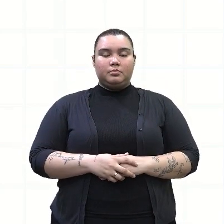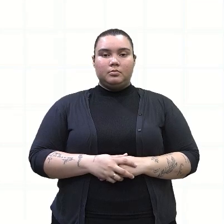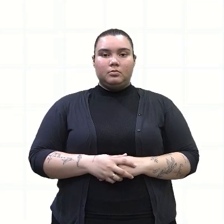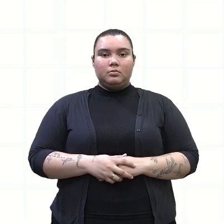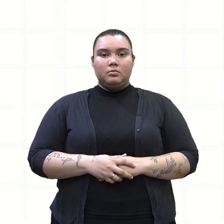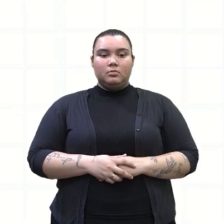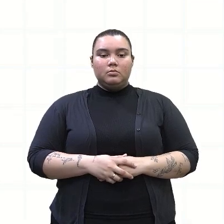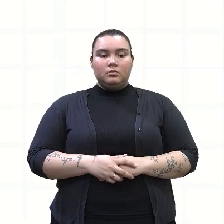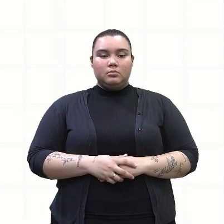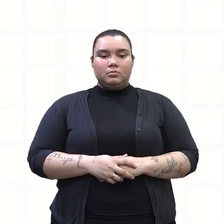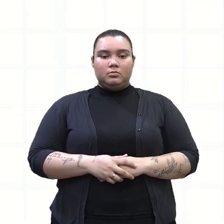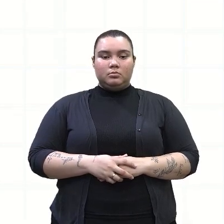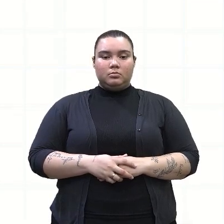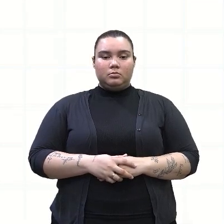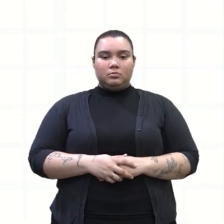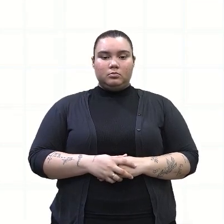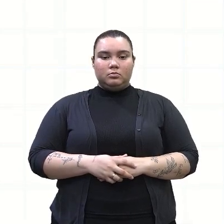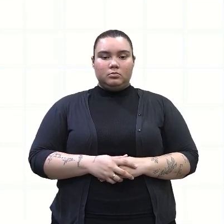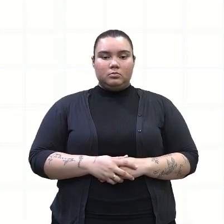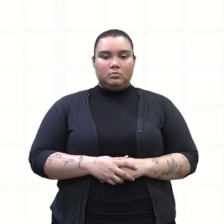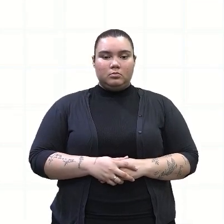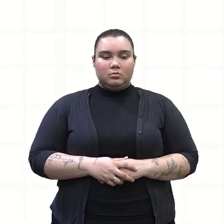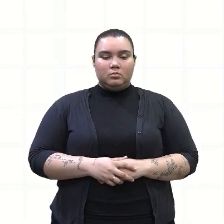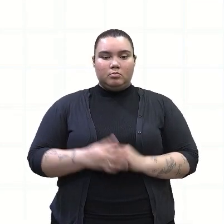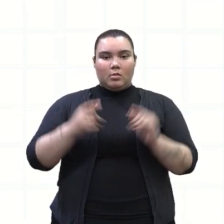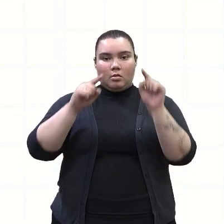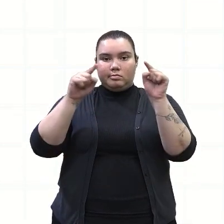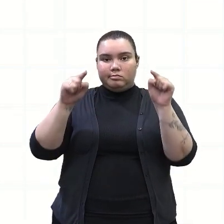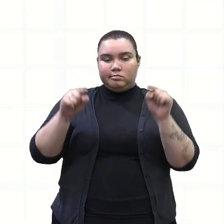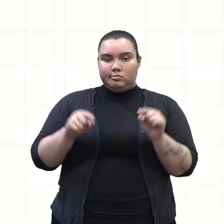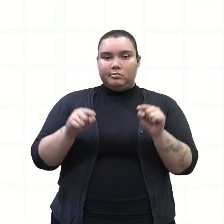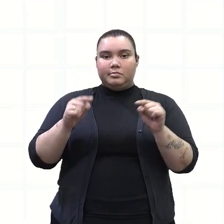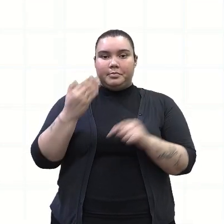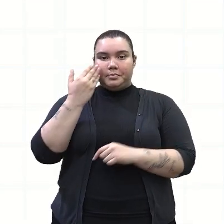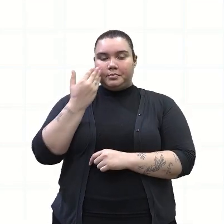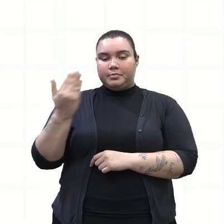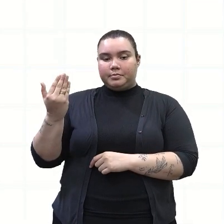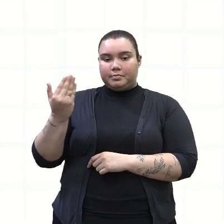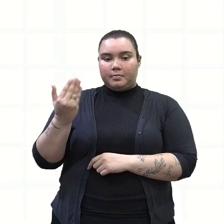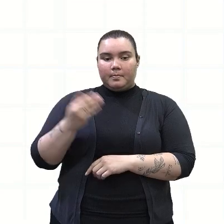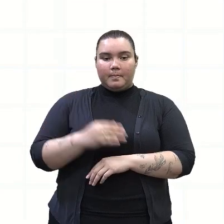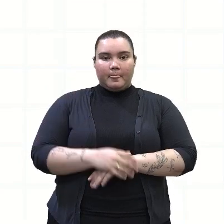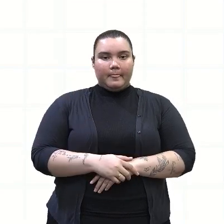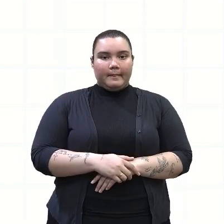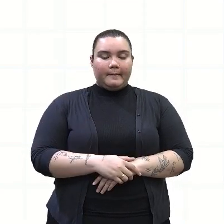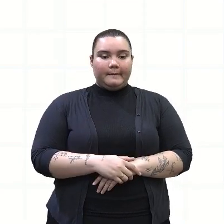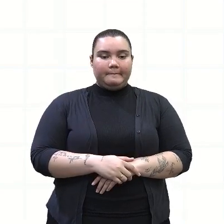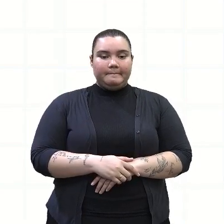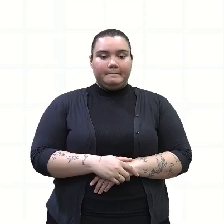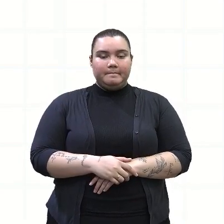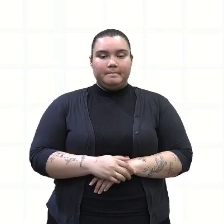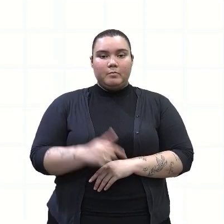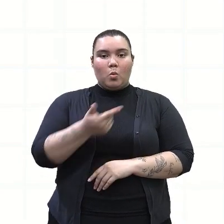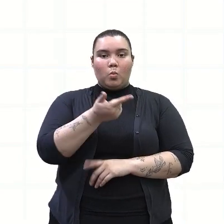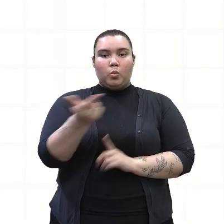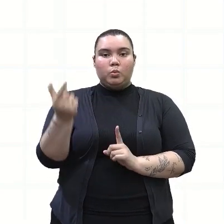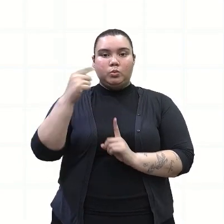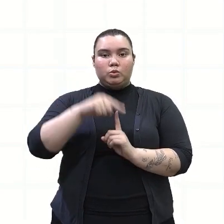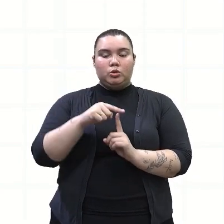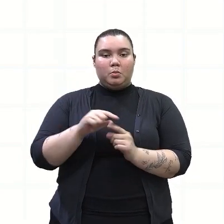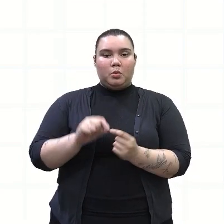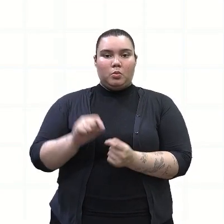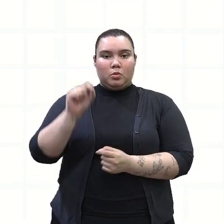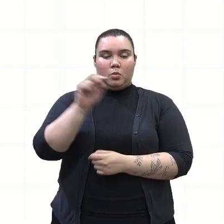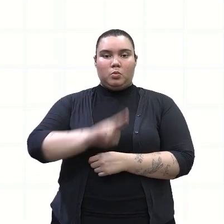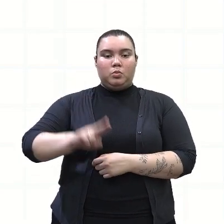Então, approximately between 4 feet, 6 inch, ok? Isso aqui é outro tipo de altura também,